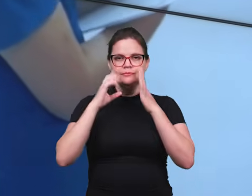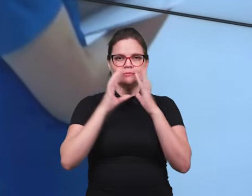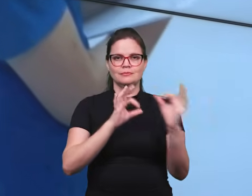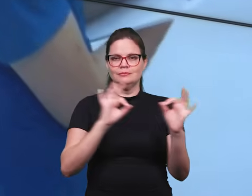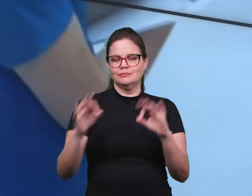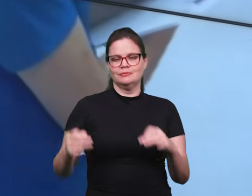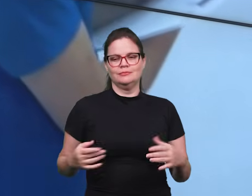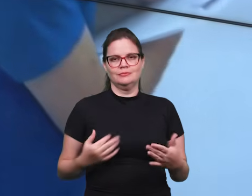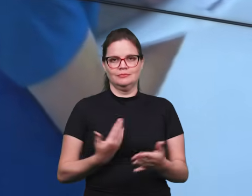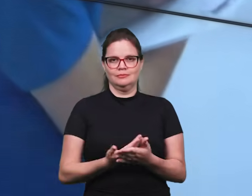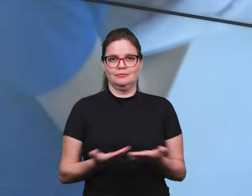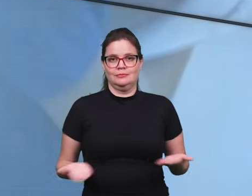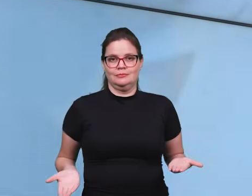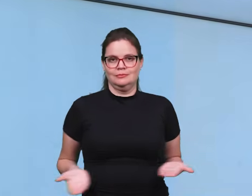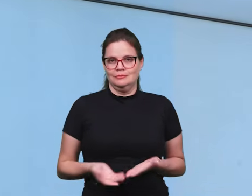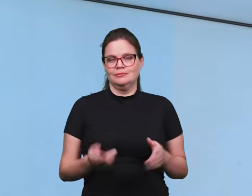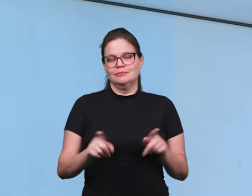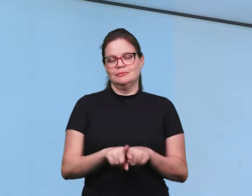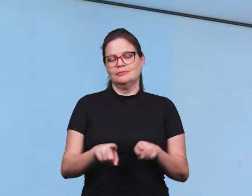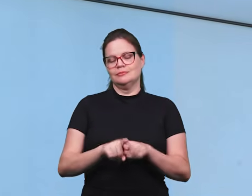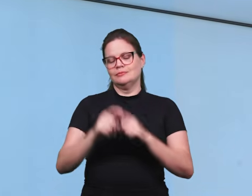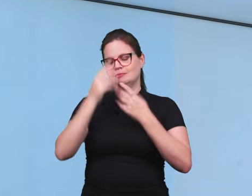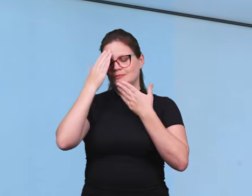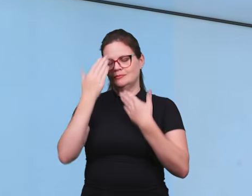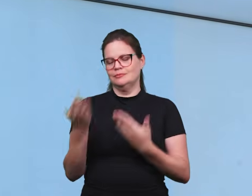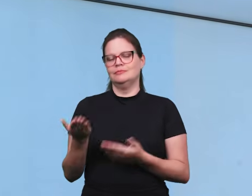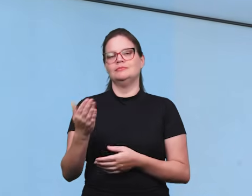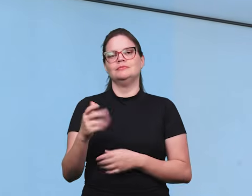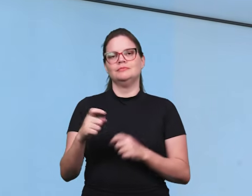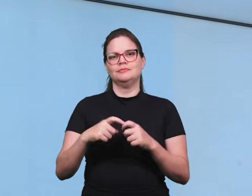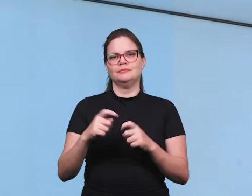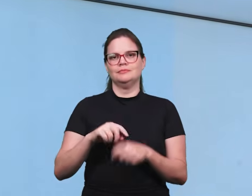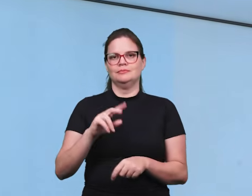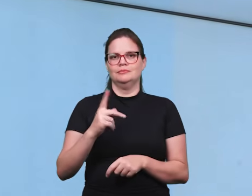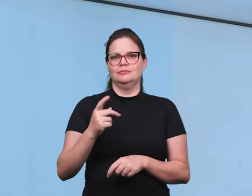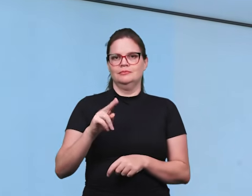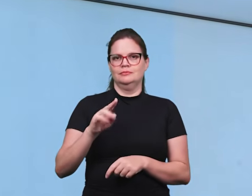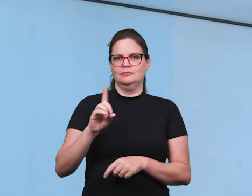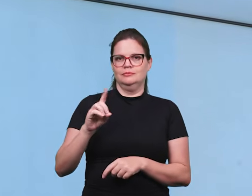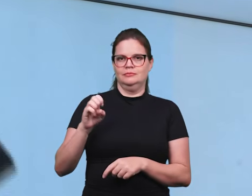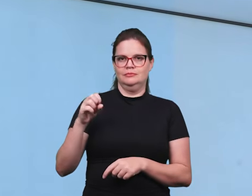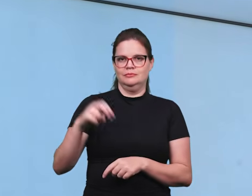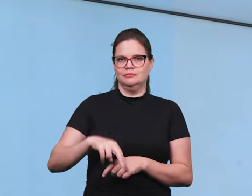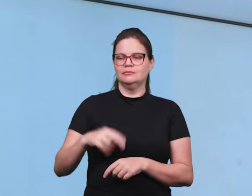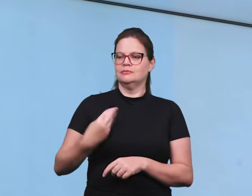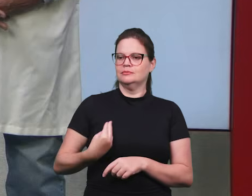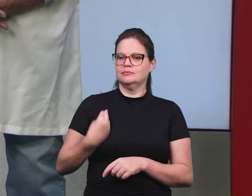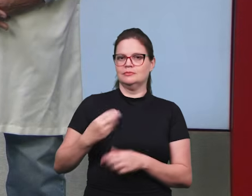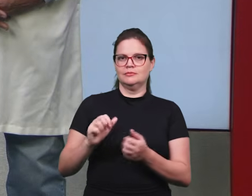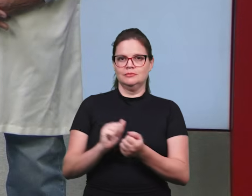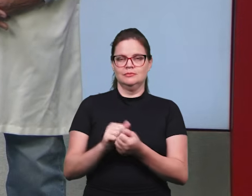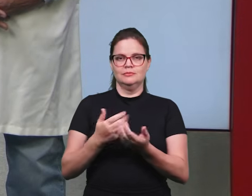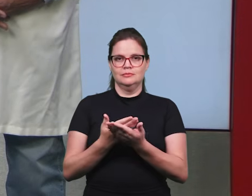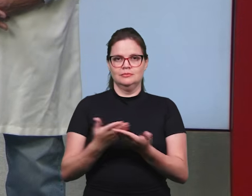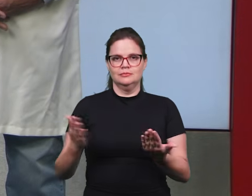aqui. Queria agradecer ao senhor Dr. Hudson pelo tempo que o senhor teve aqui para